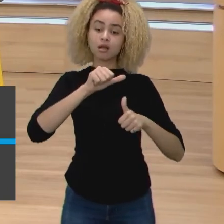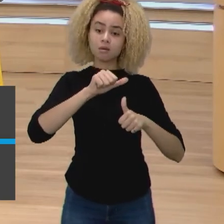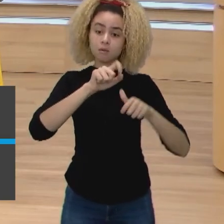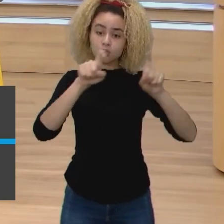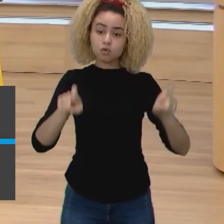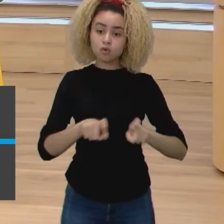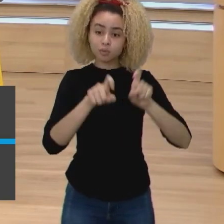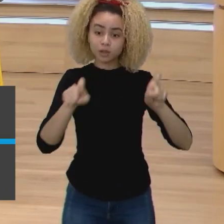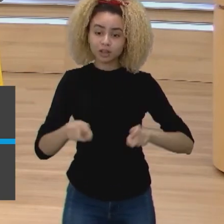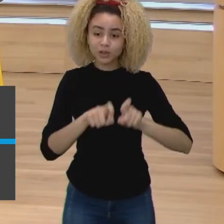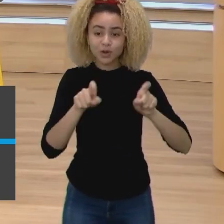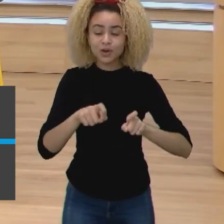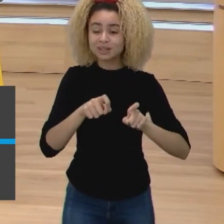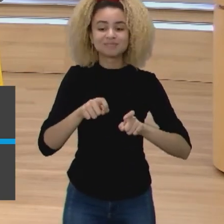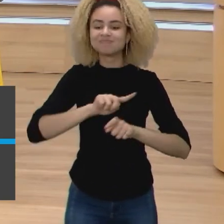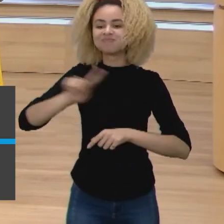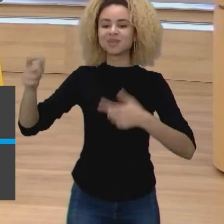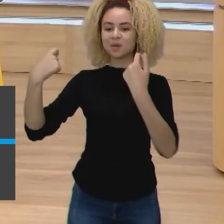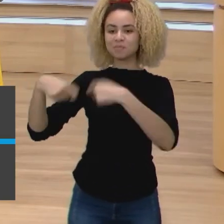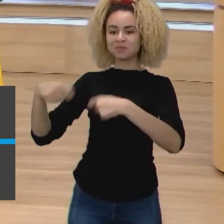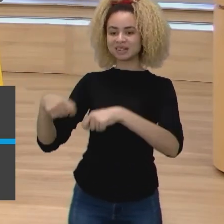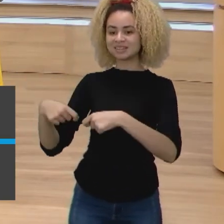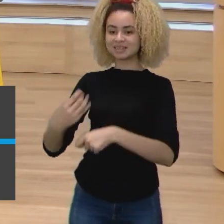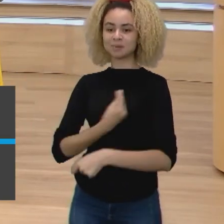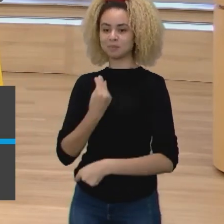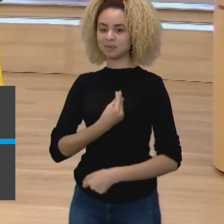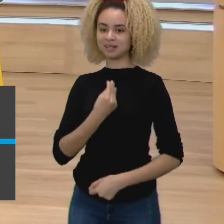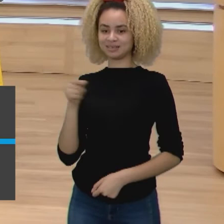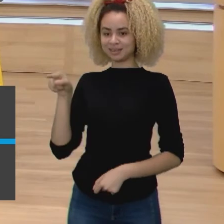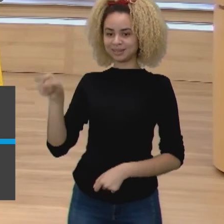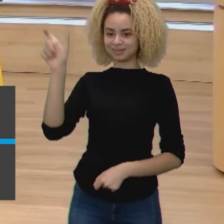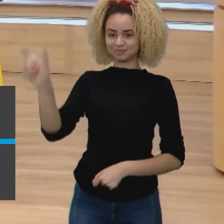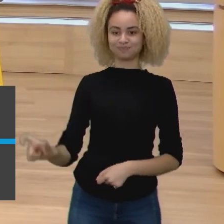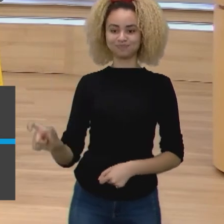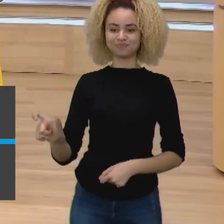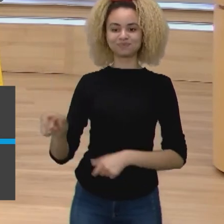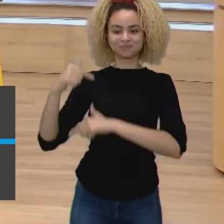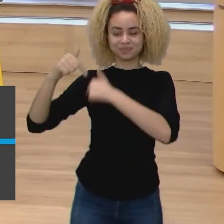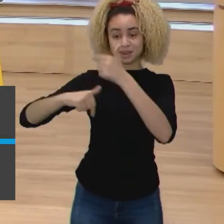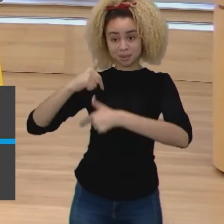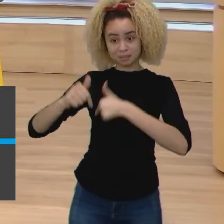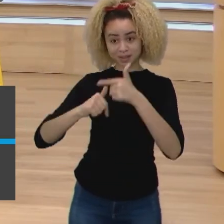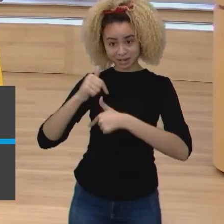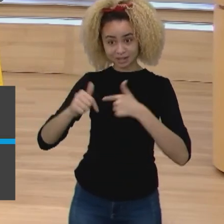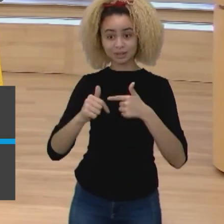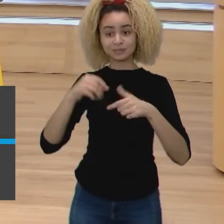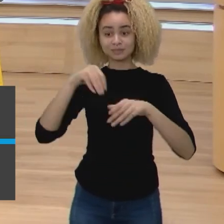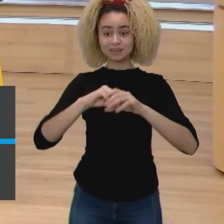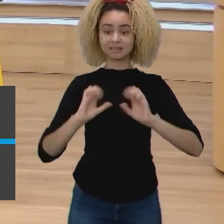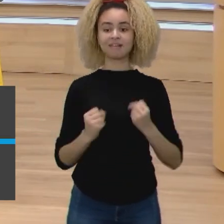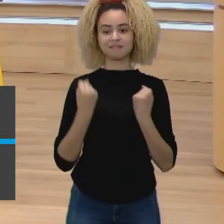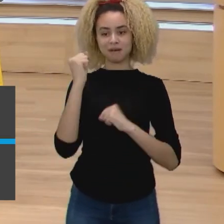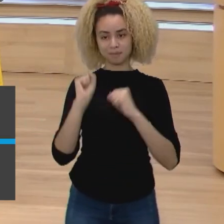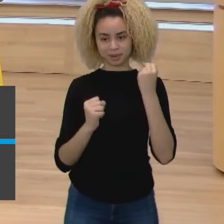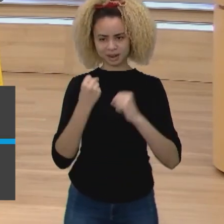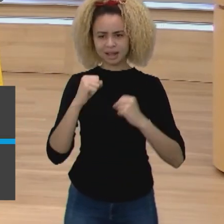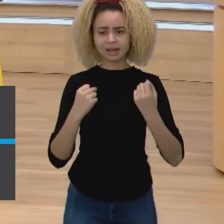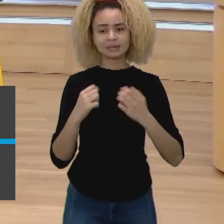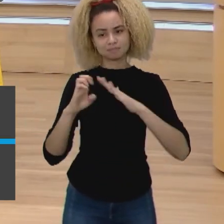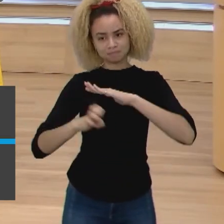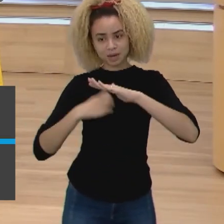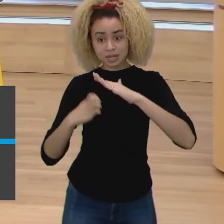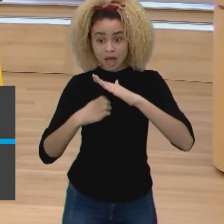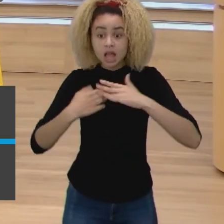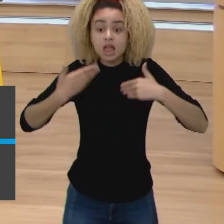mais uma vez, se torna desnecessária a presença do trabalhador na fábrica. E, então, olha